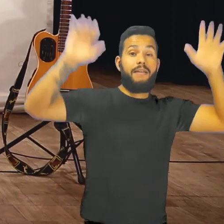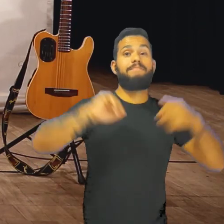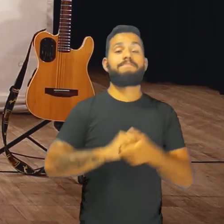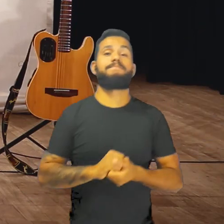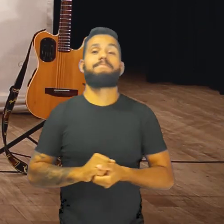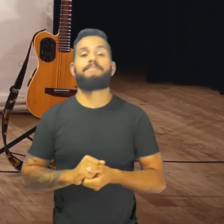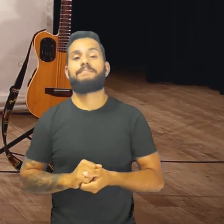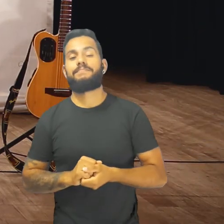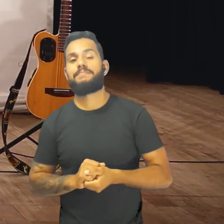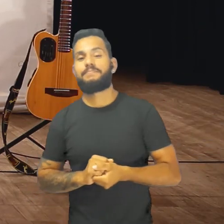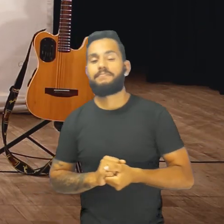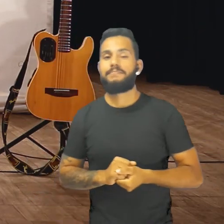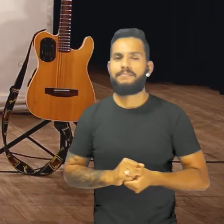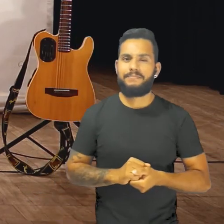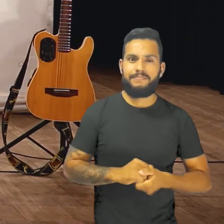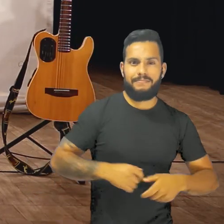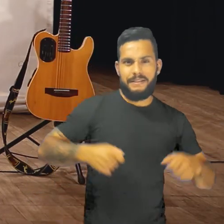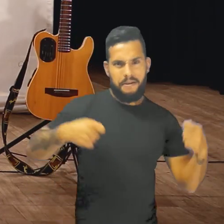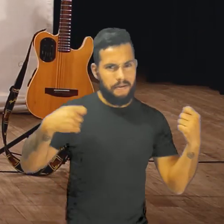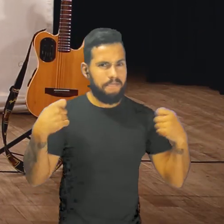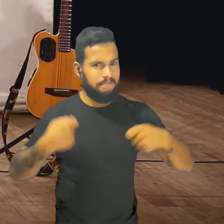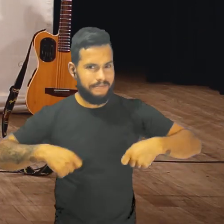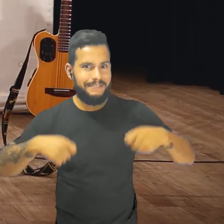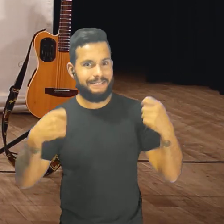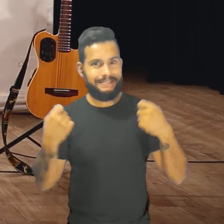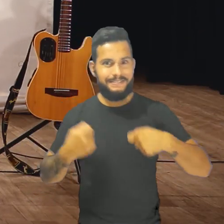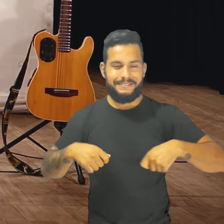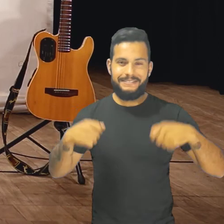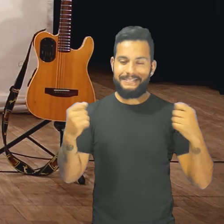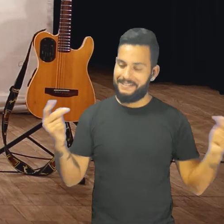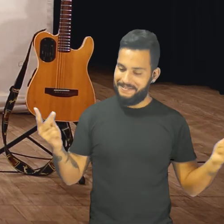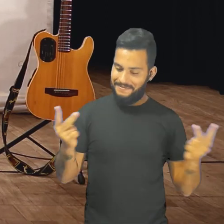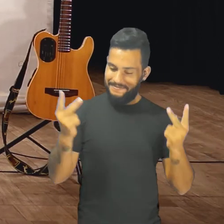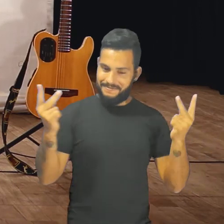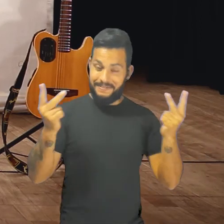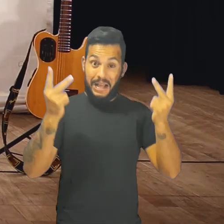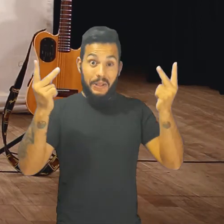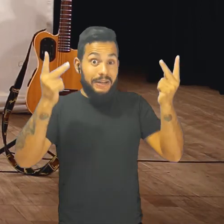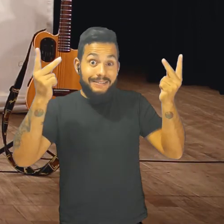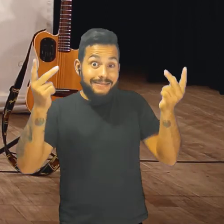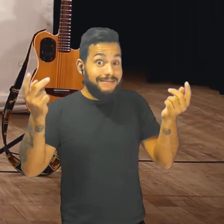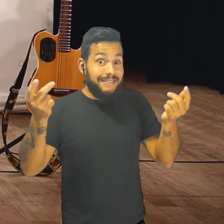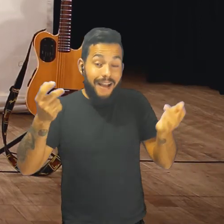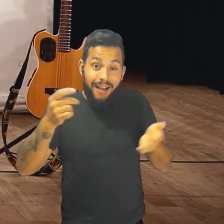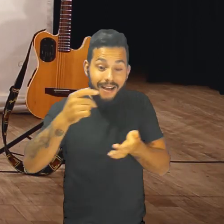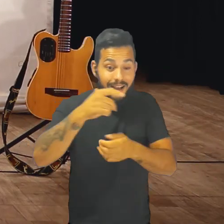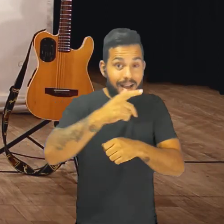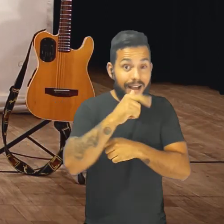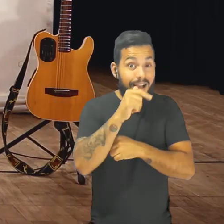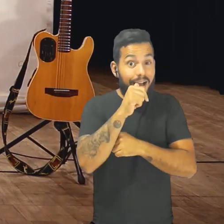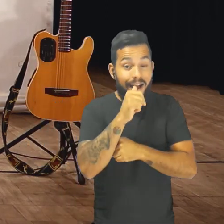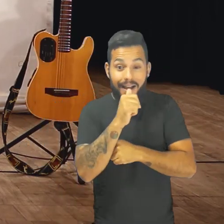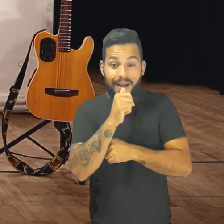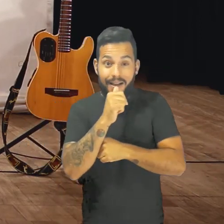Hey! É necessário e definitivo o valor da água para os seres vivos e para